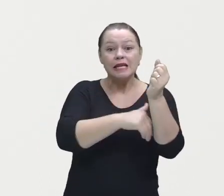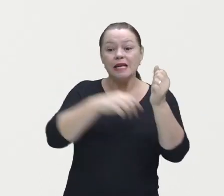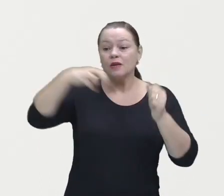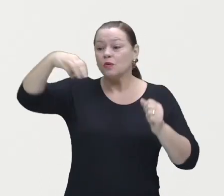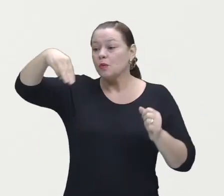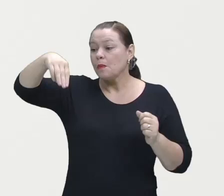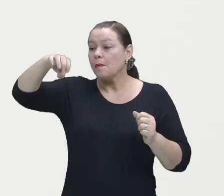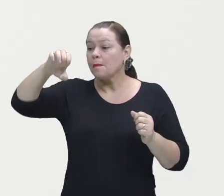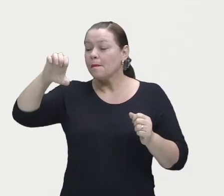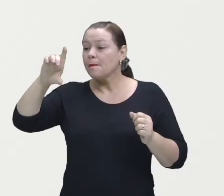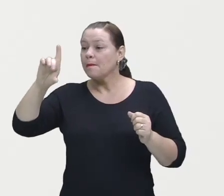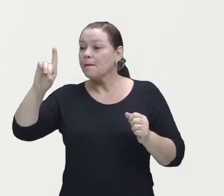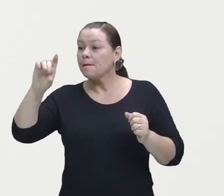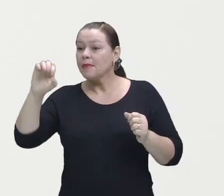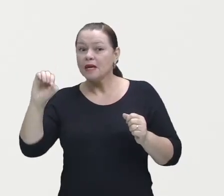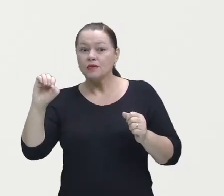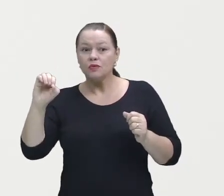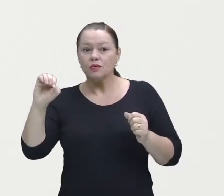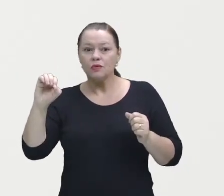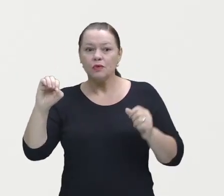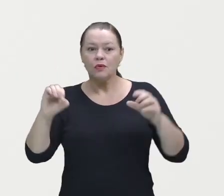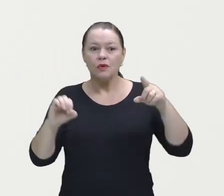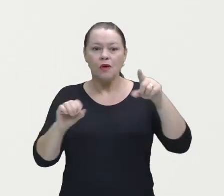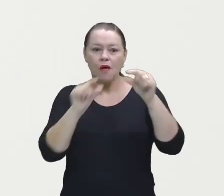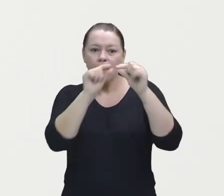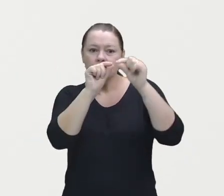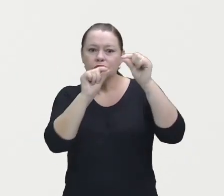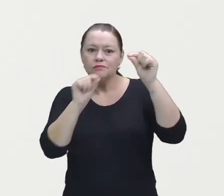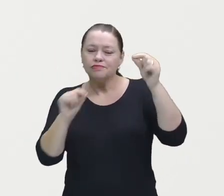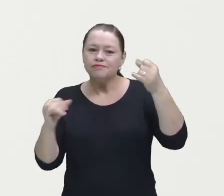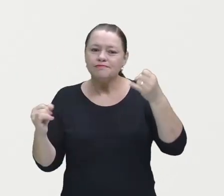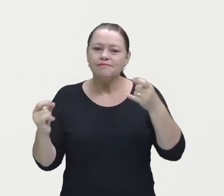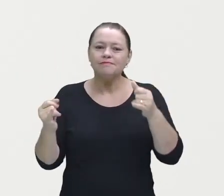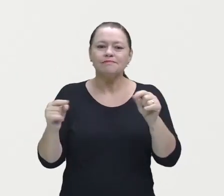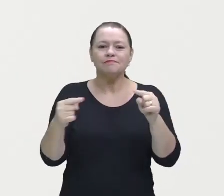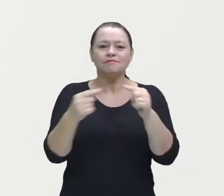Encontramos a primeira palavrinha. Vamos ligar?